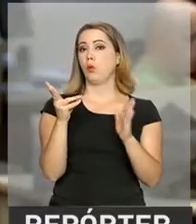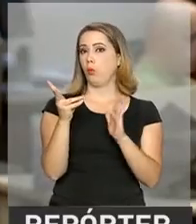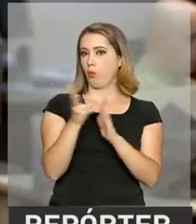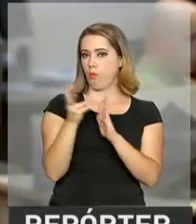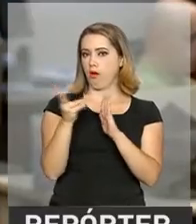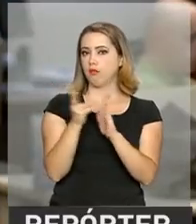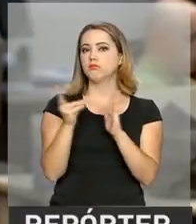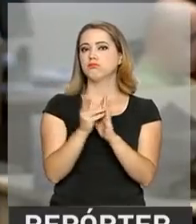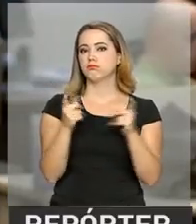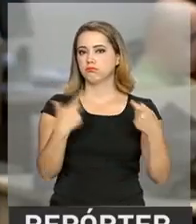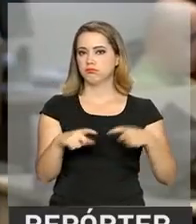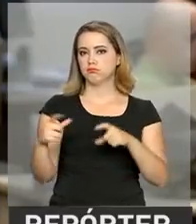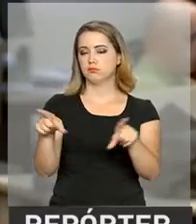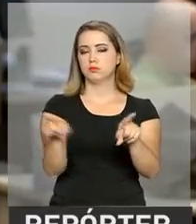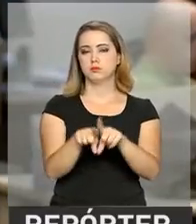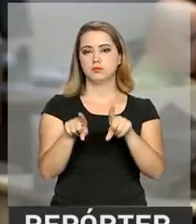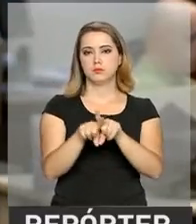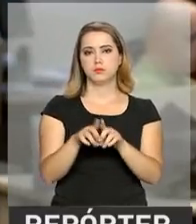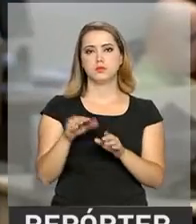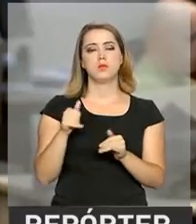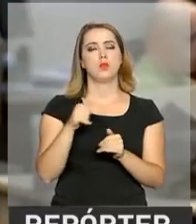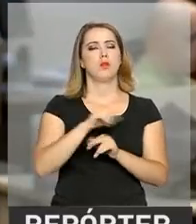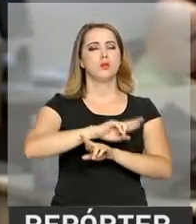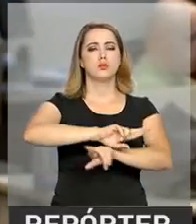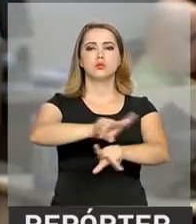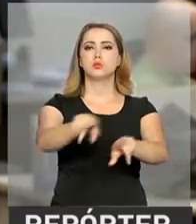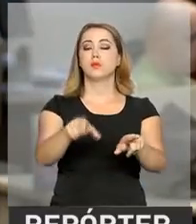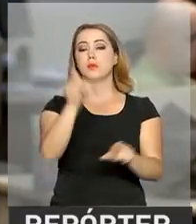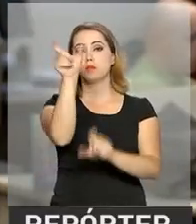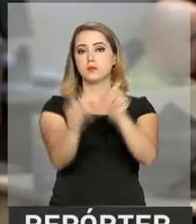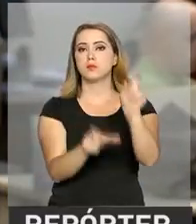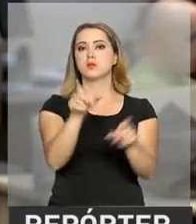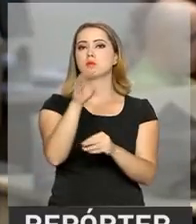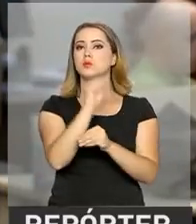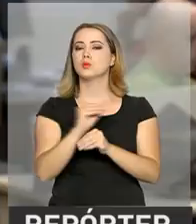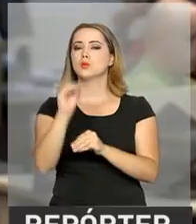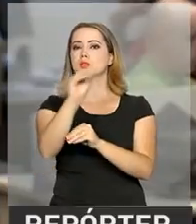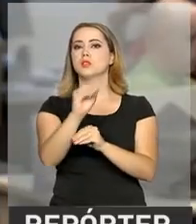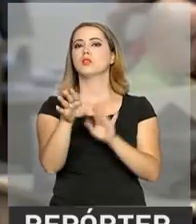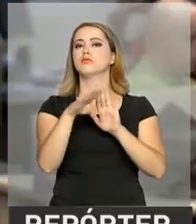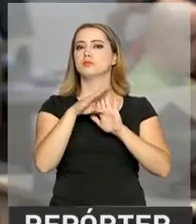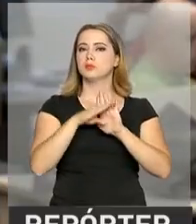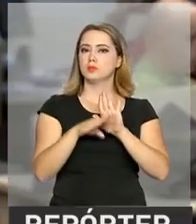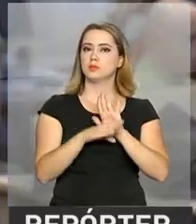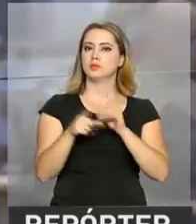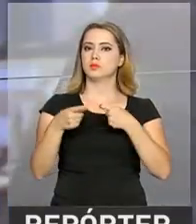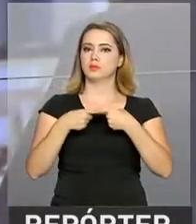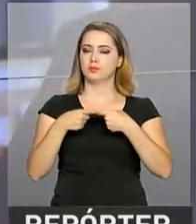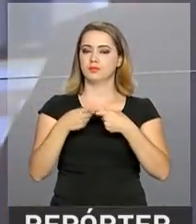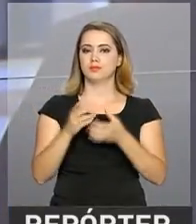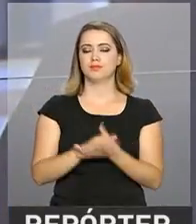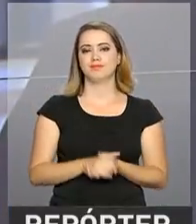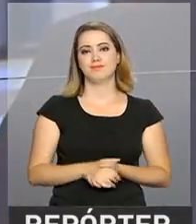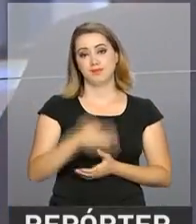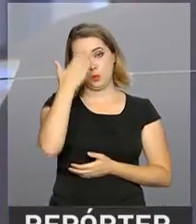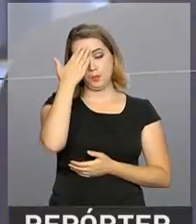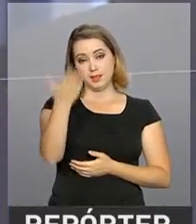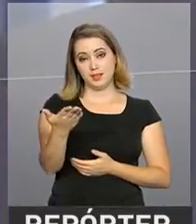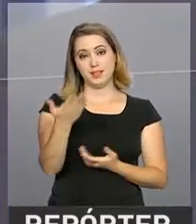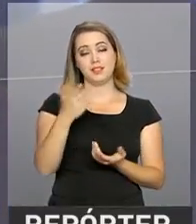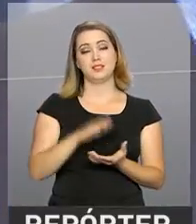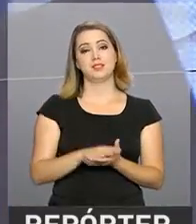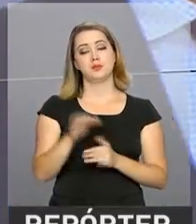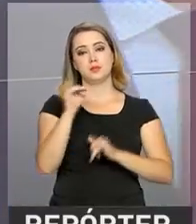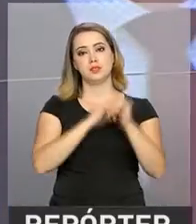Mais de 63 milhões de brasileiros são atendidos pelo programa. Roberto, eu volto com você aí em Brasília. Está certo. Obrigado, José Luiz,